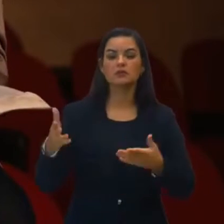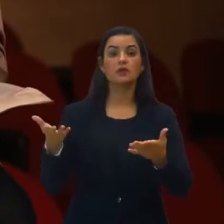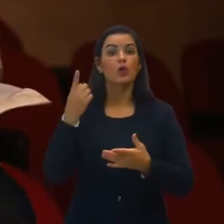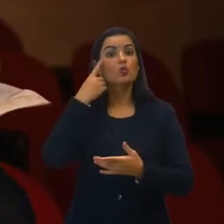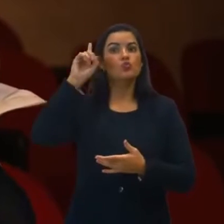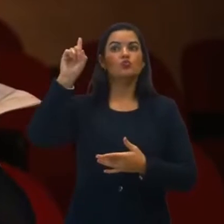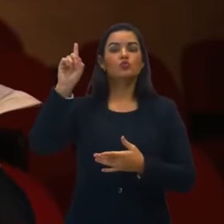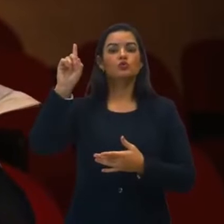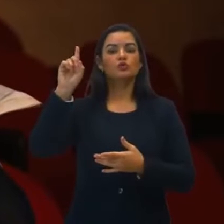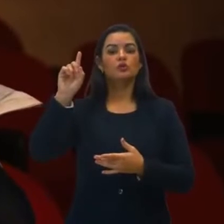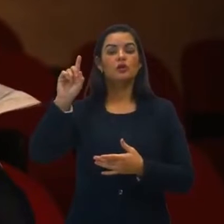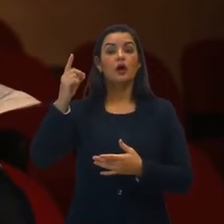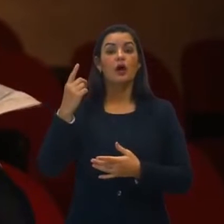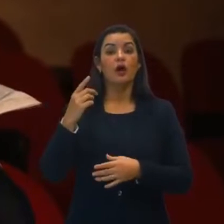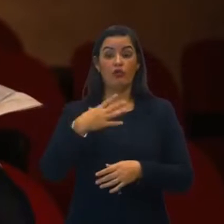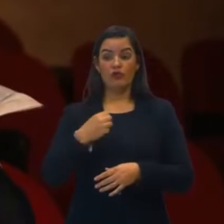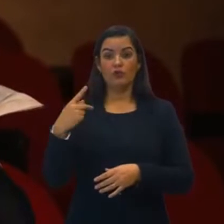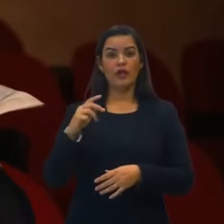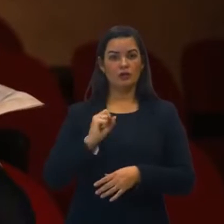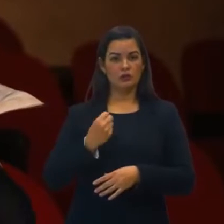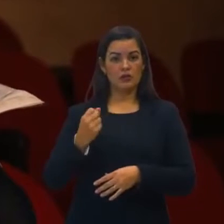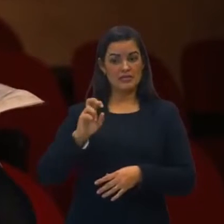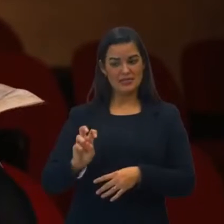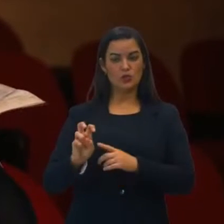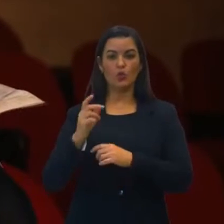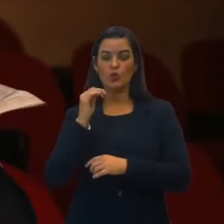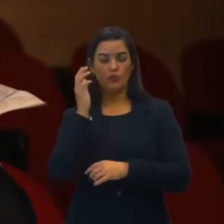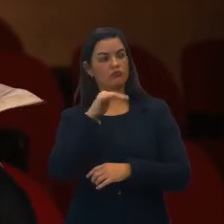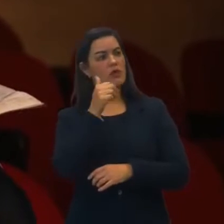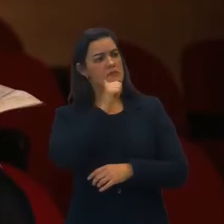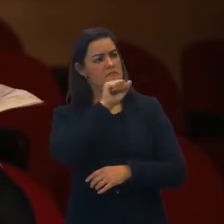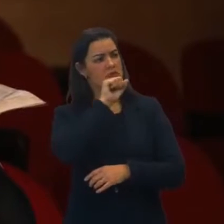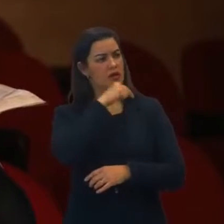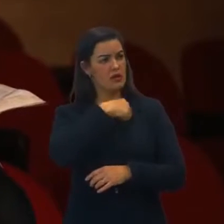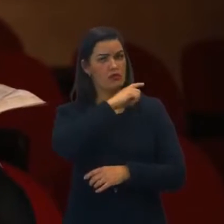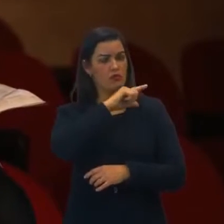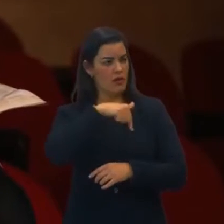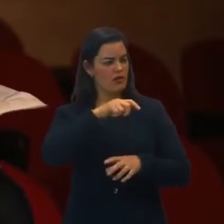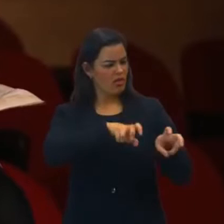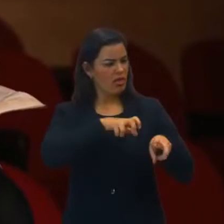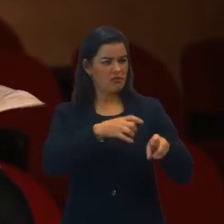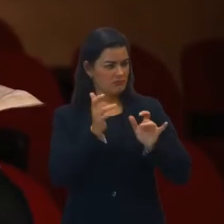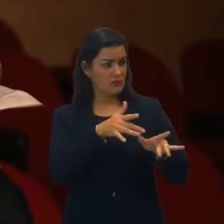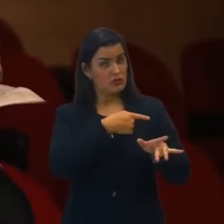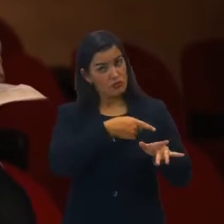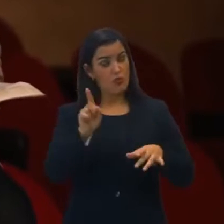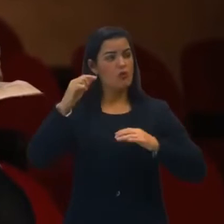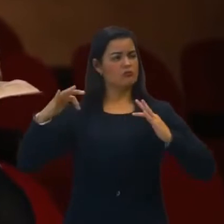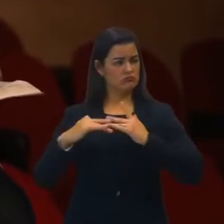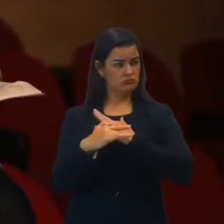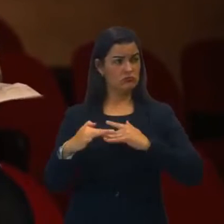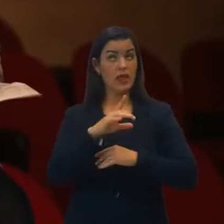escuta do 5º filho a seguinte palavra: mamãe, eu vou sair da roça, eu vou para a cidade, Deus tem um plano na minha